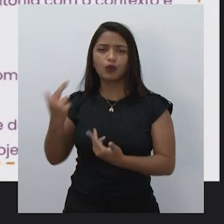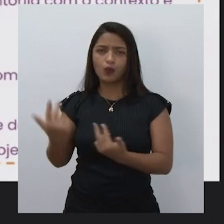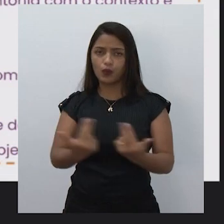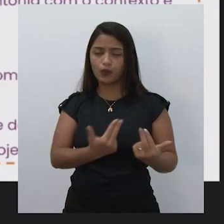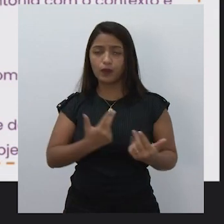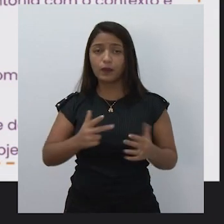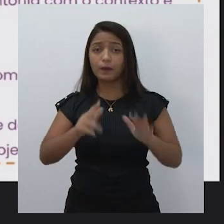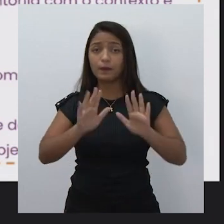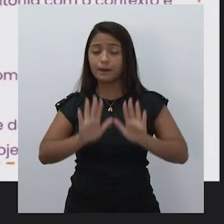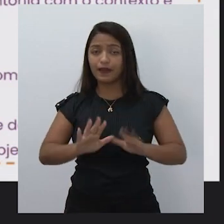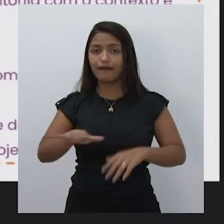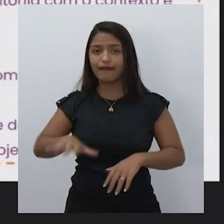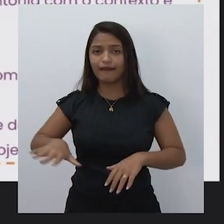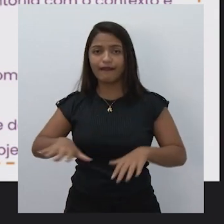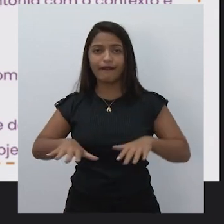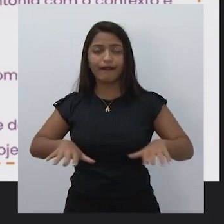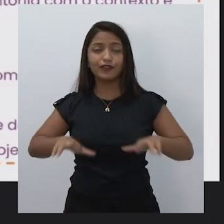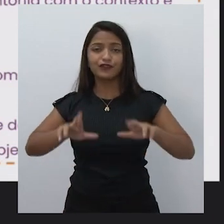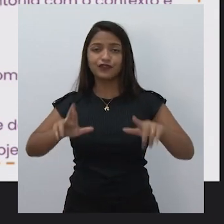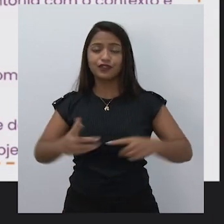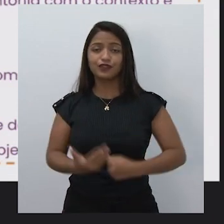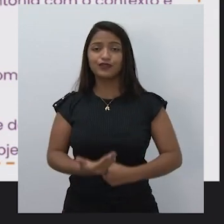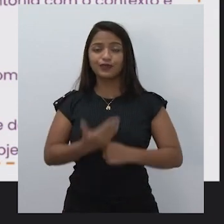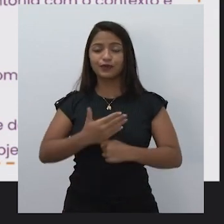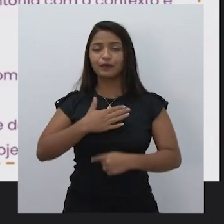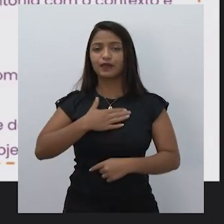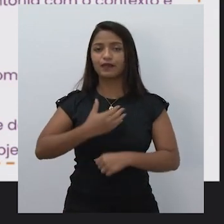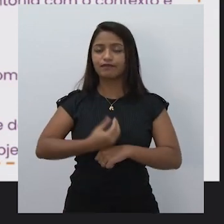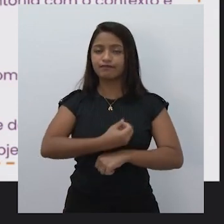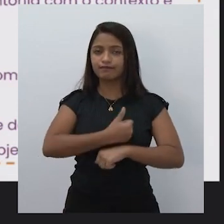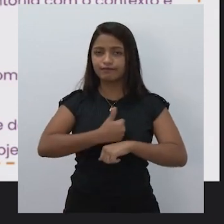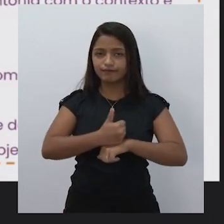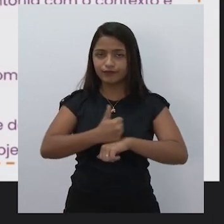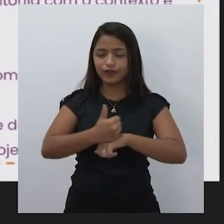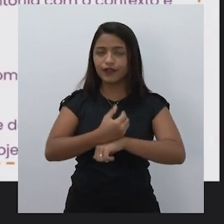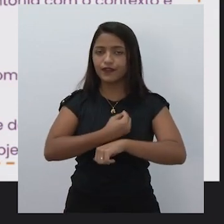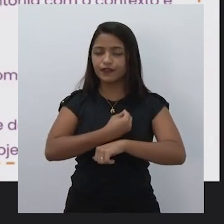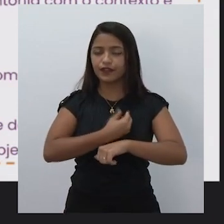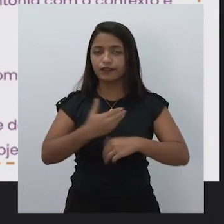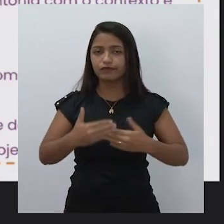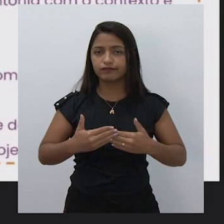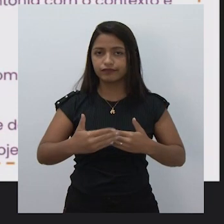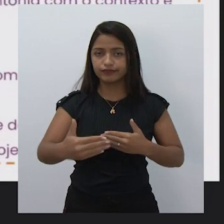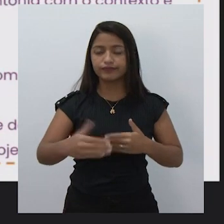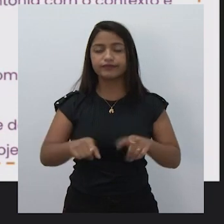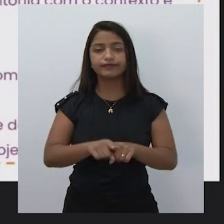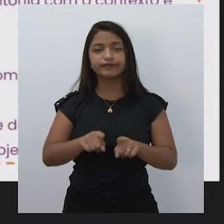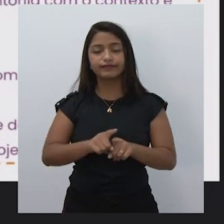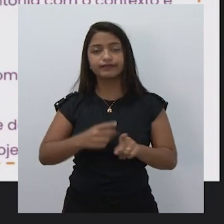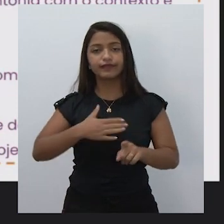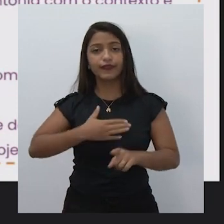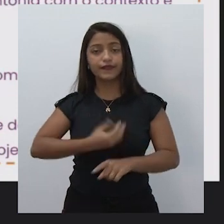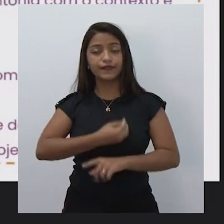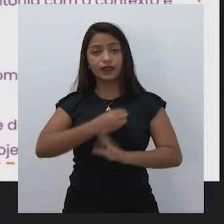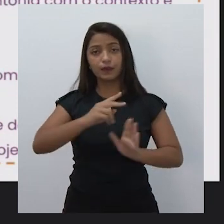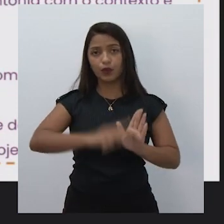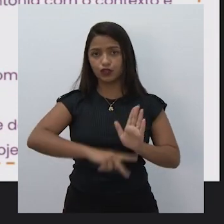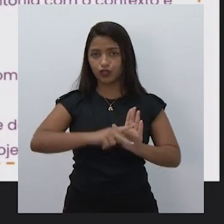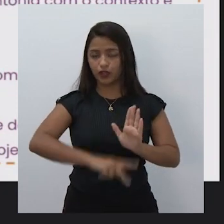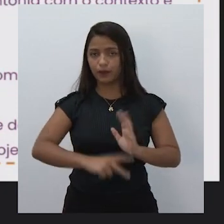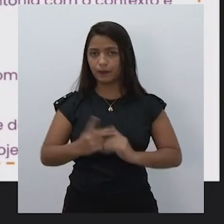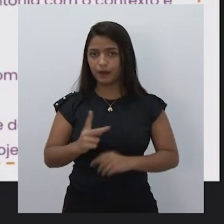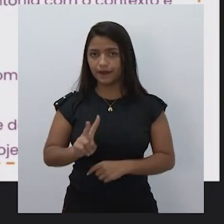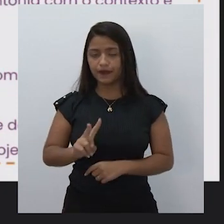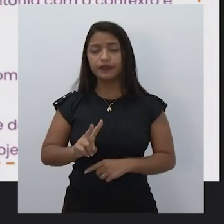sentido na carreira dele, para o projeto de vida dele, para aquilo que ele quer empreender numa área